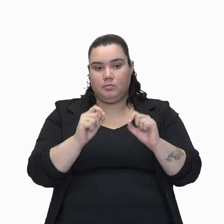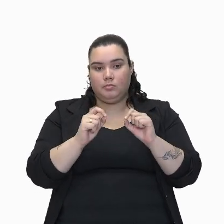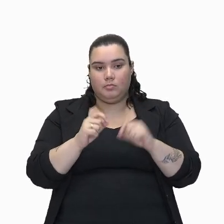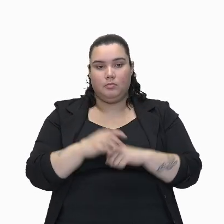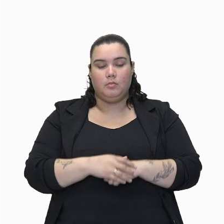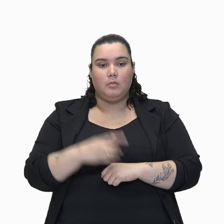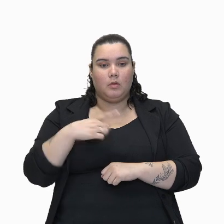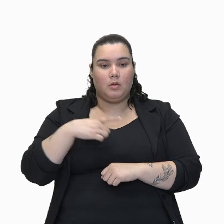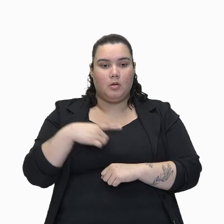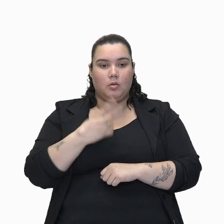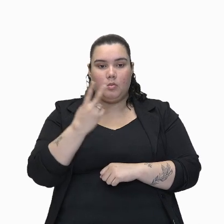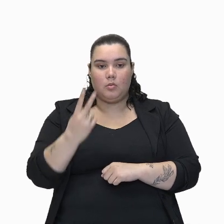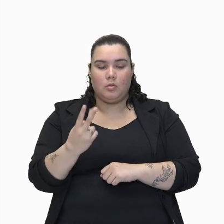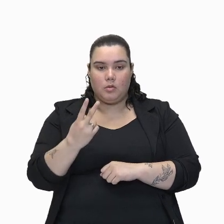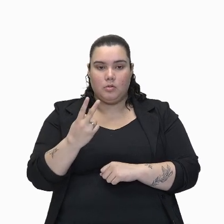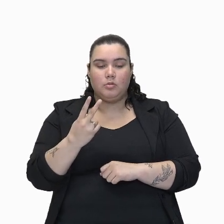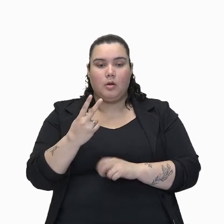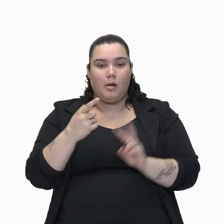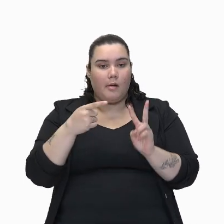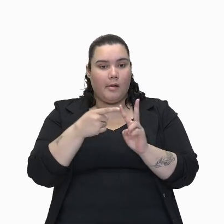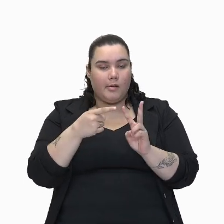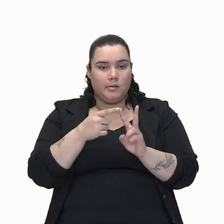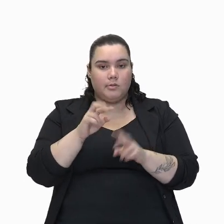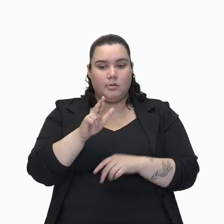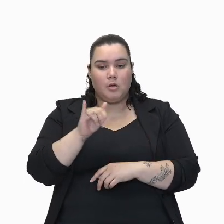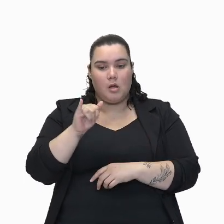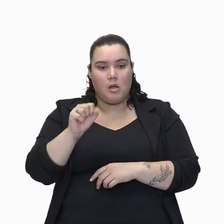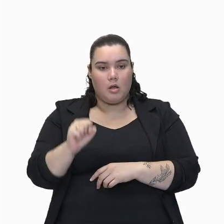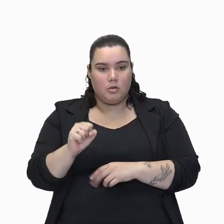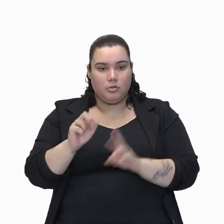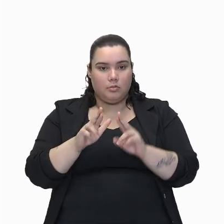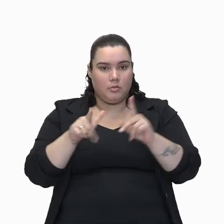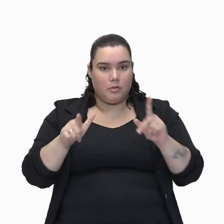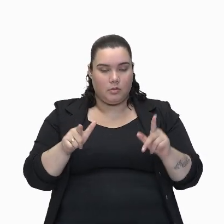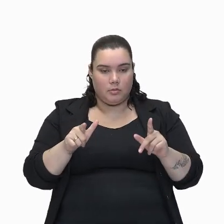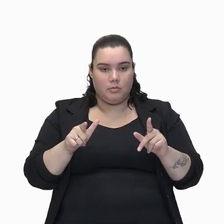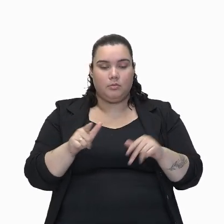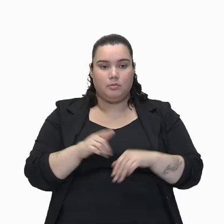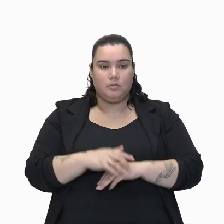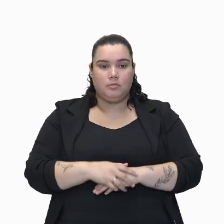ter duas raízes reais distintas.